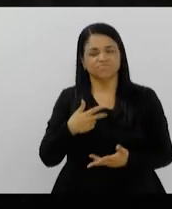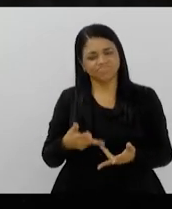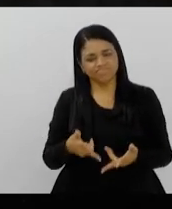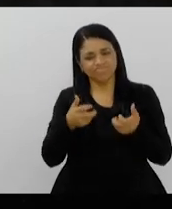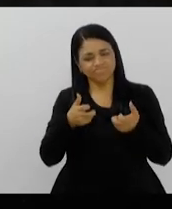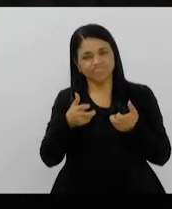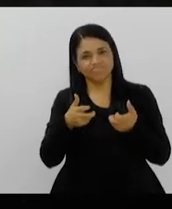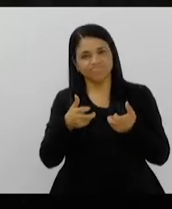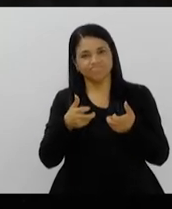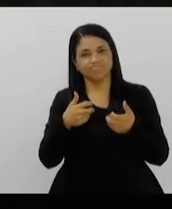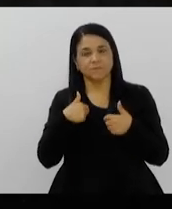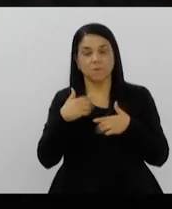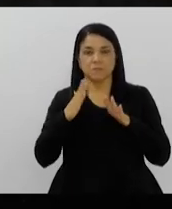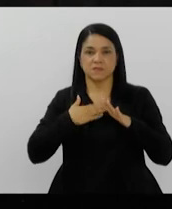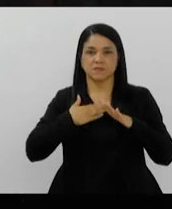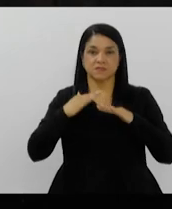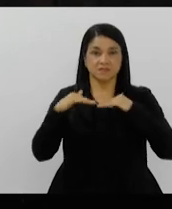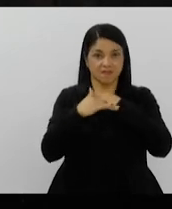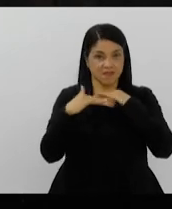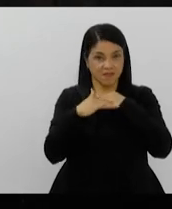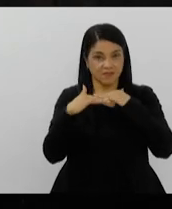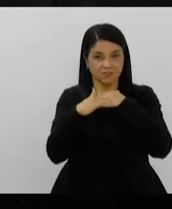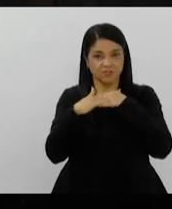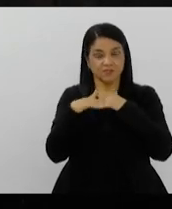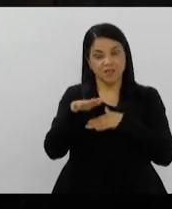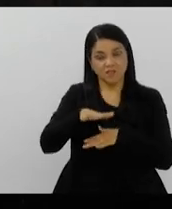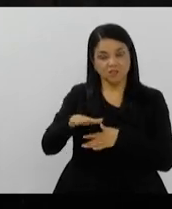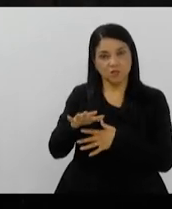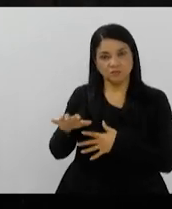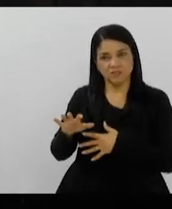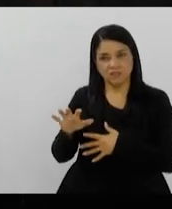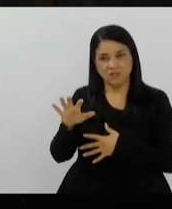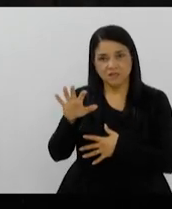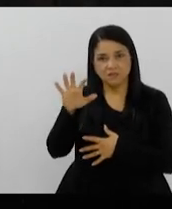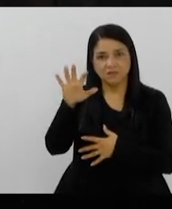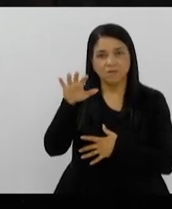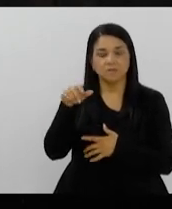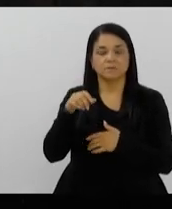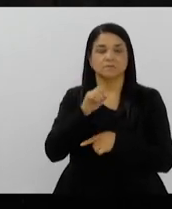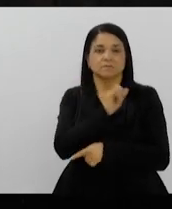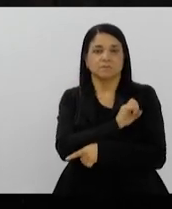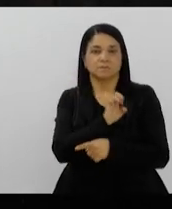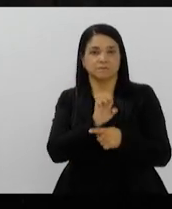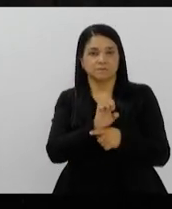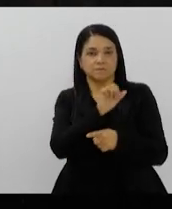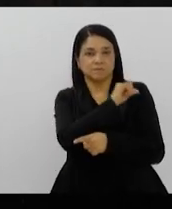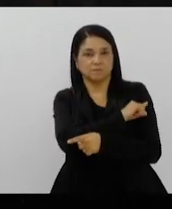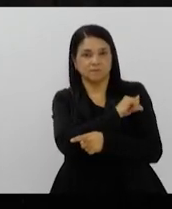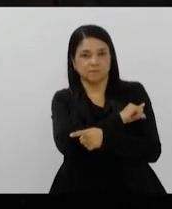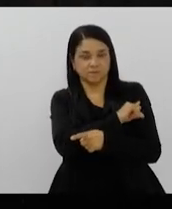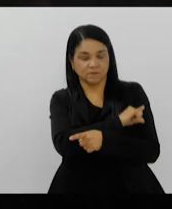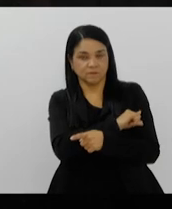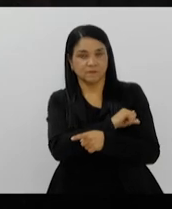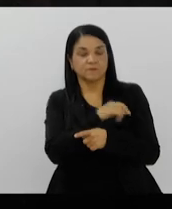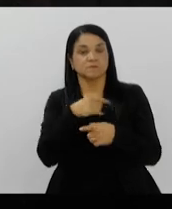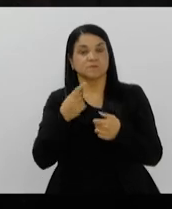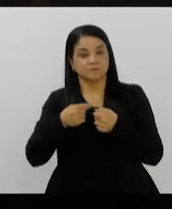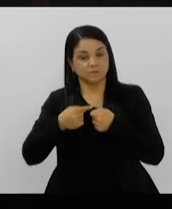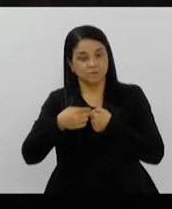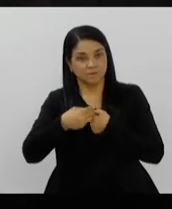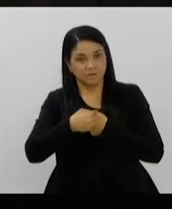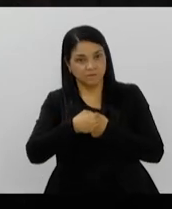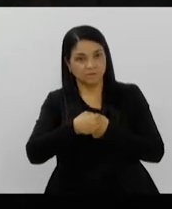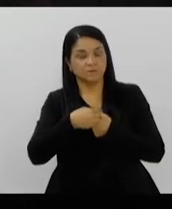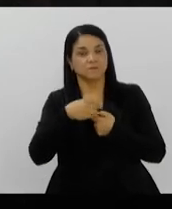e percebo na minha cidade, e percebo na região serrana do estado do Rio de Janeiro e em outras do interior, o quanto que essa máquina